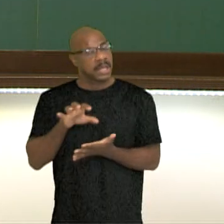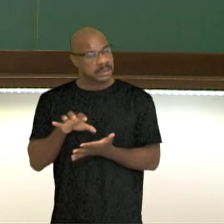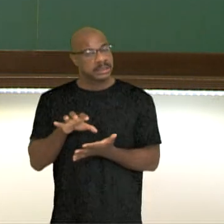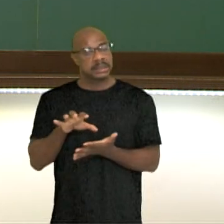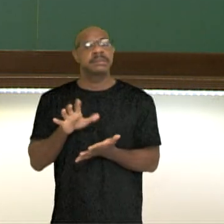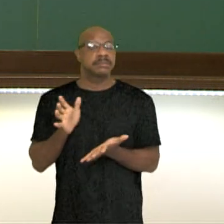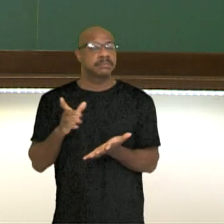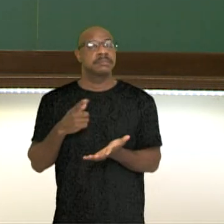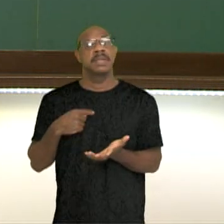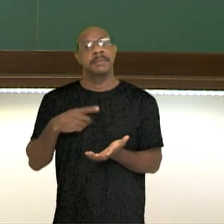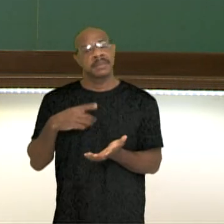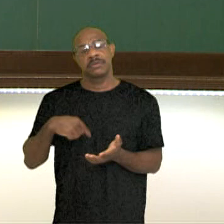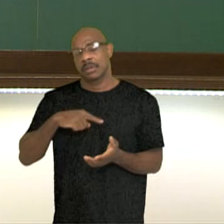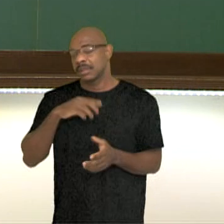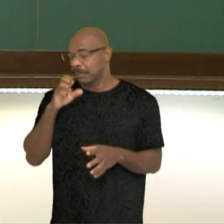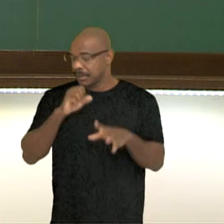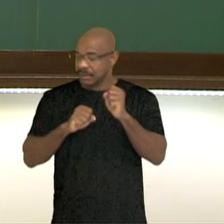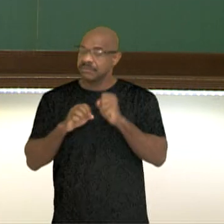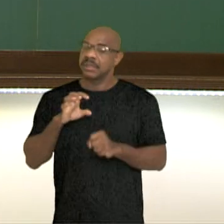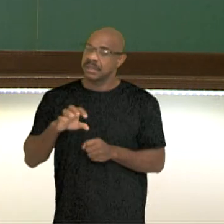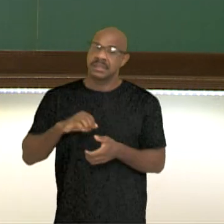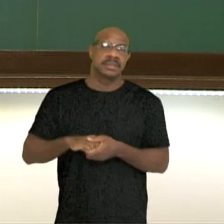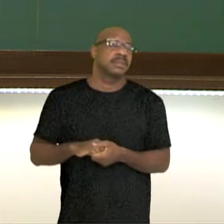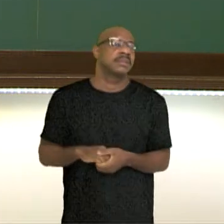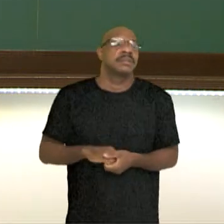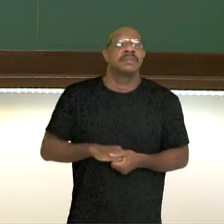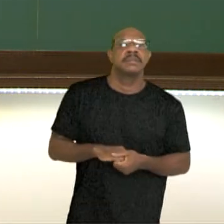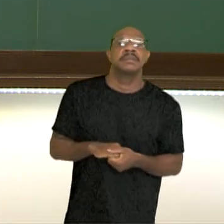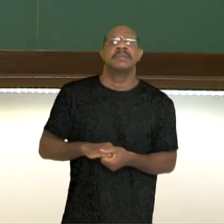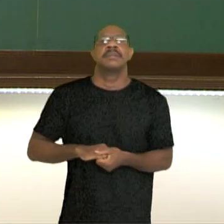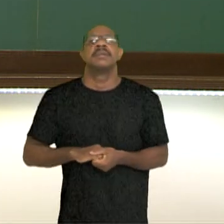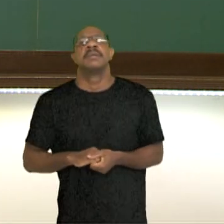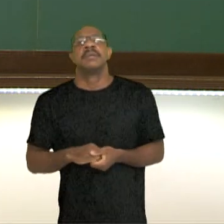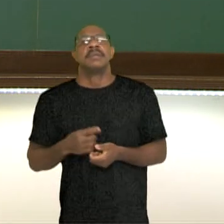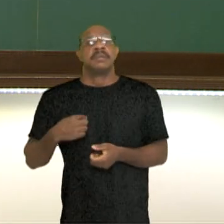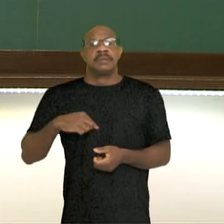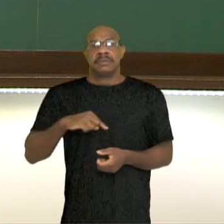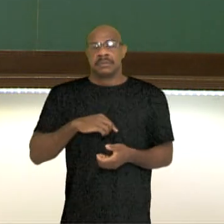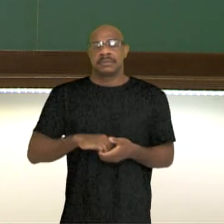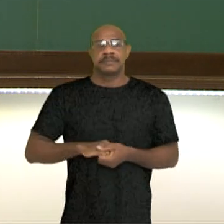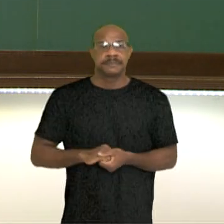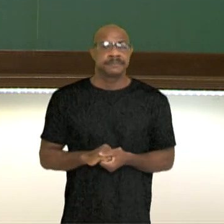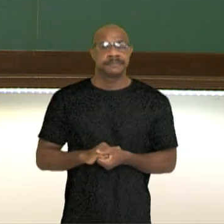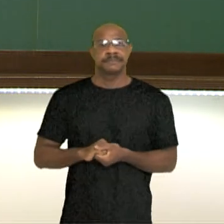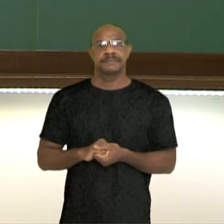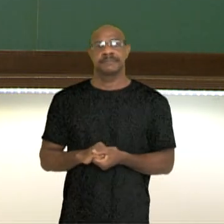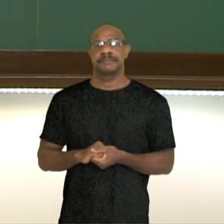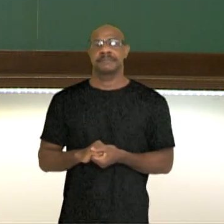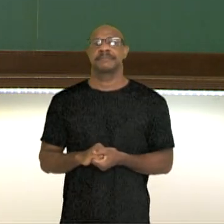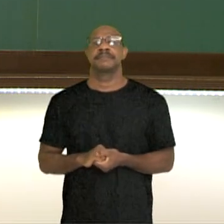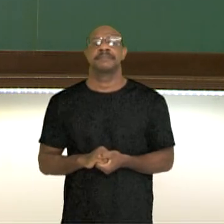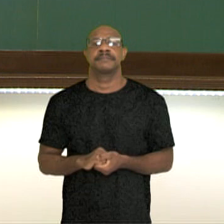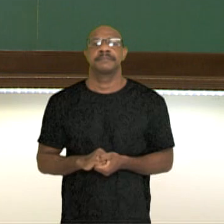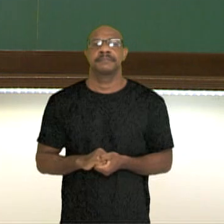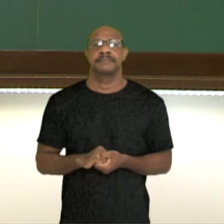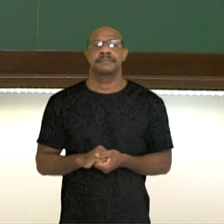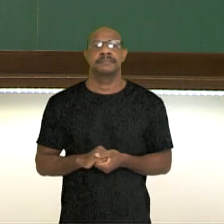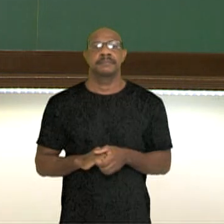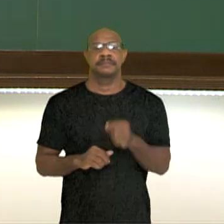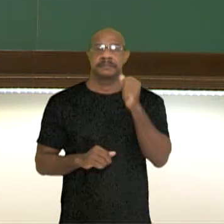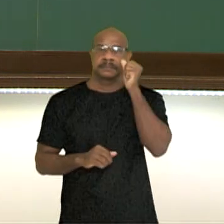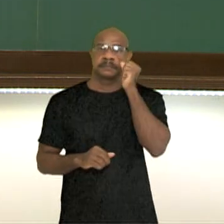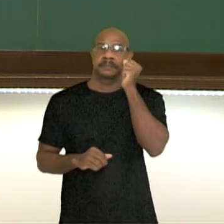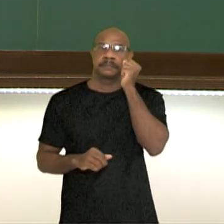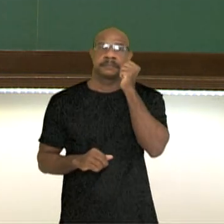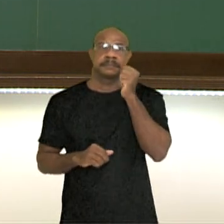você erra e na hora do Enem, na hora do vestibular, na hora que você for exigido, tá lá menino,